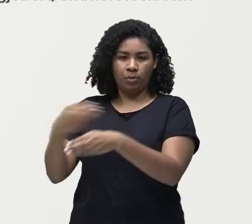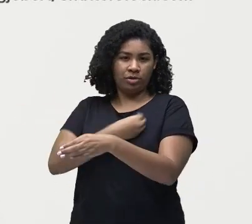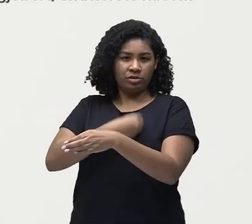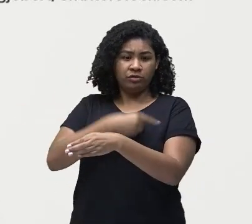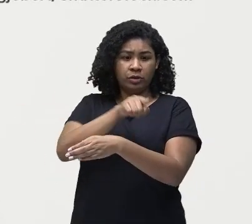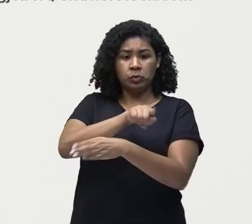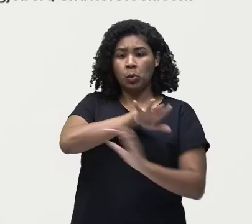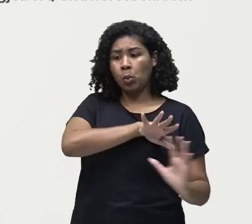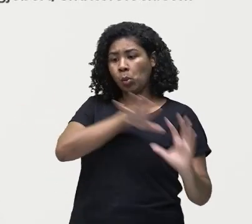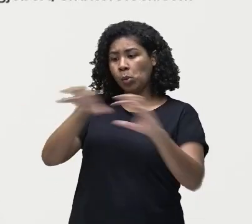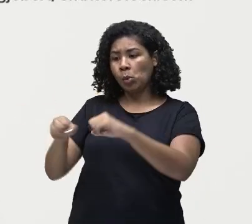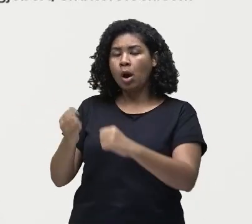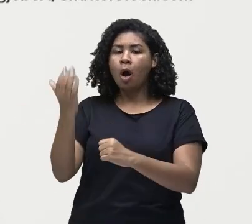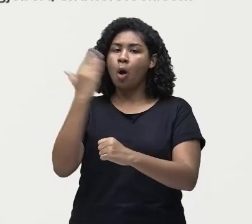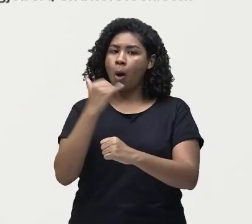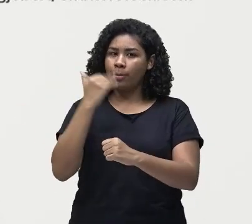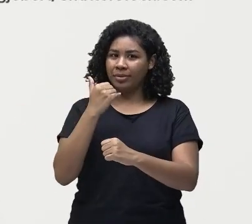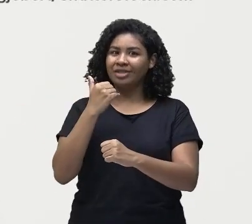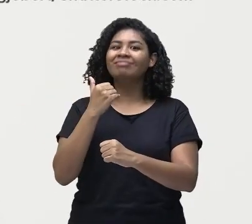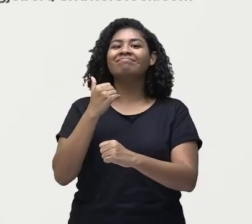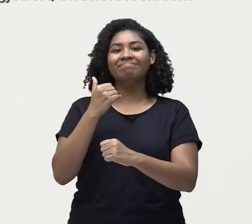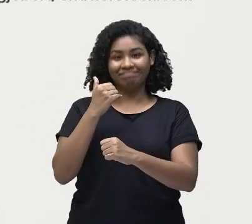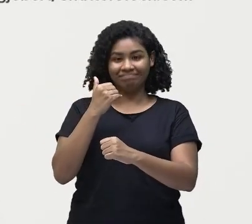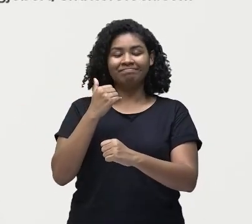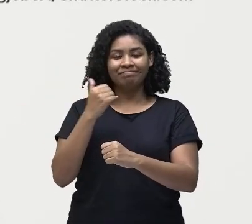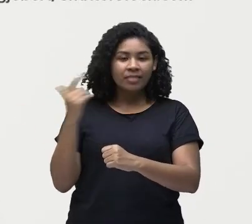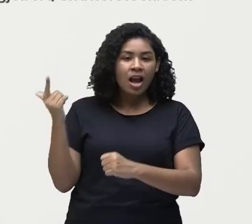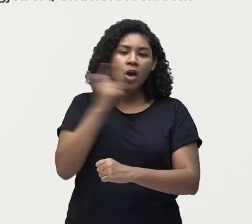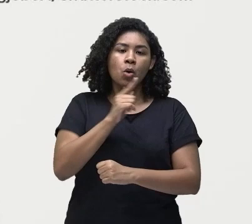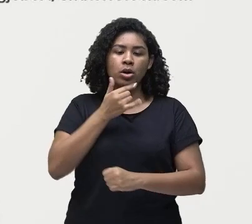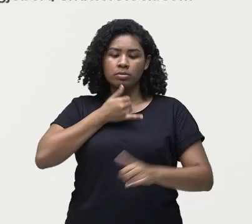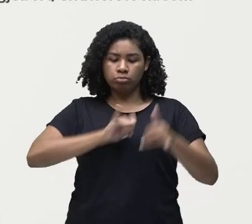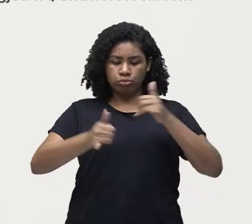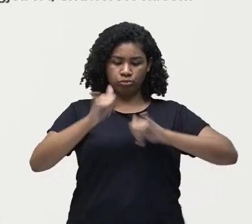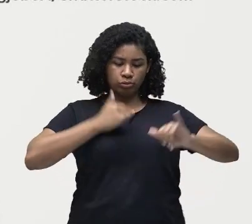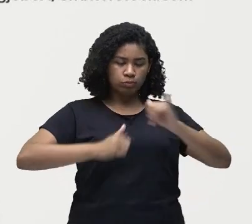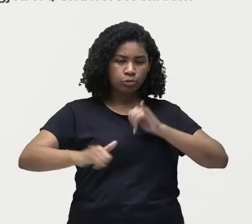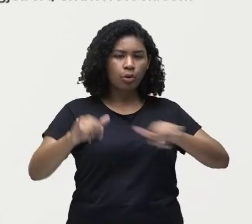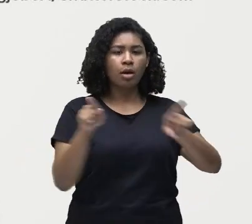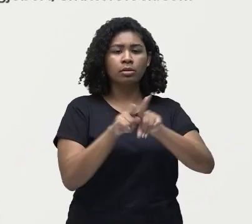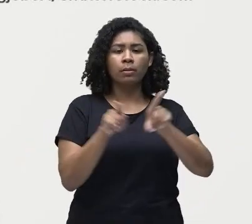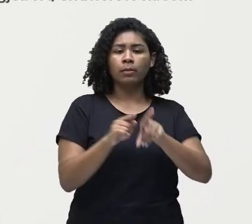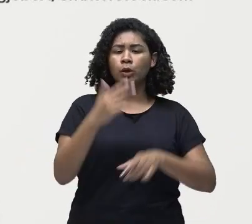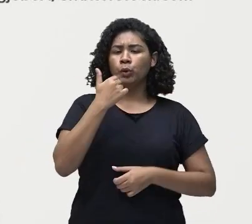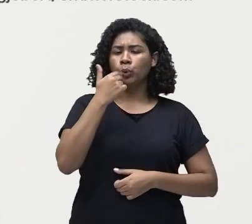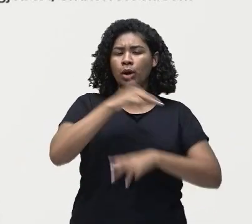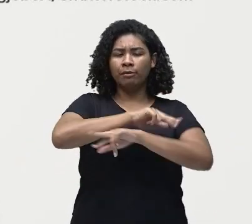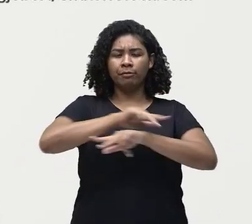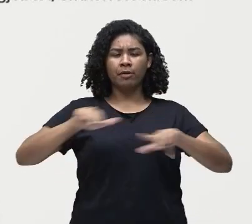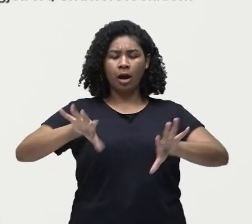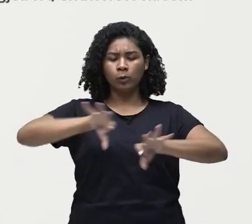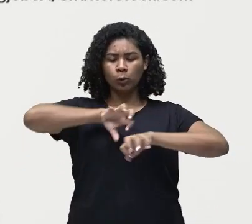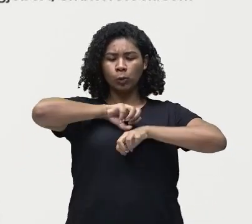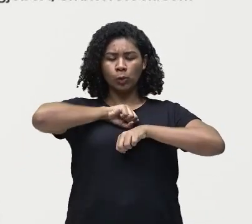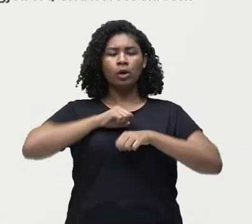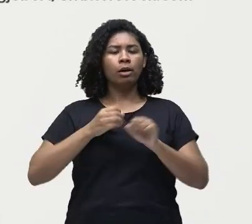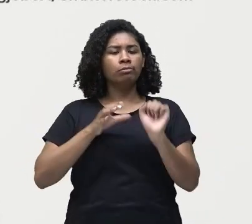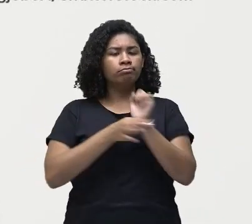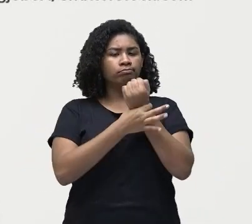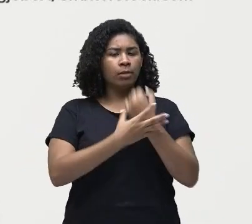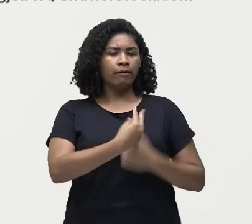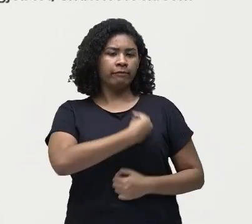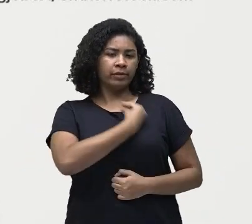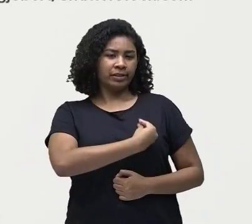de outros seres vivos para conseguirem a energia e os nutrientes necessários para a